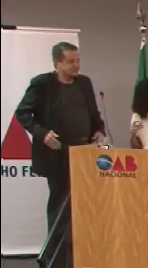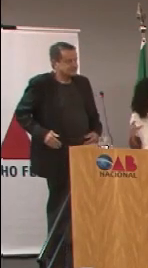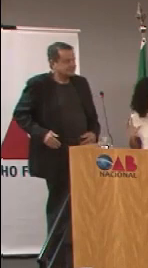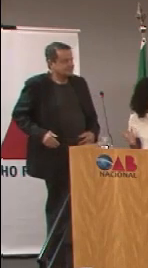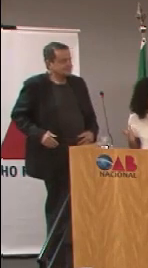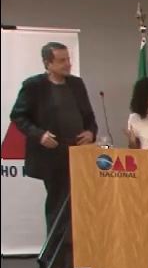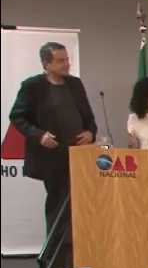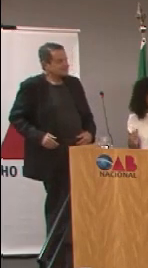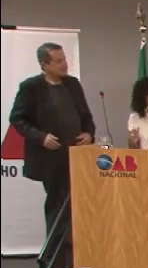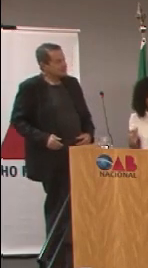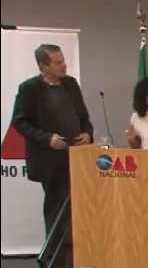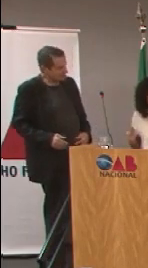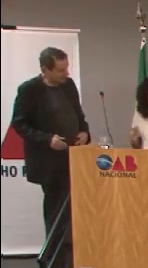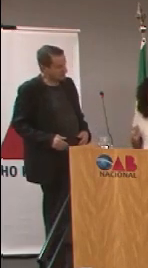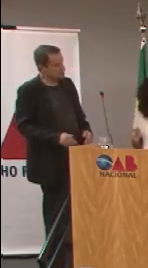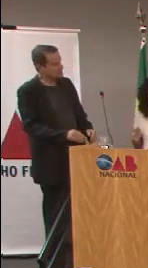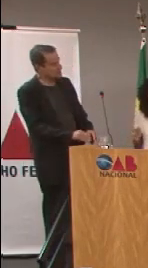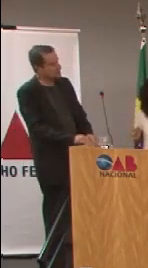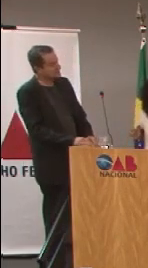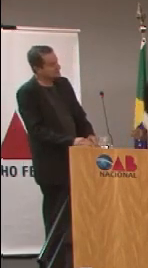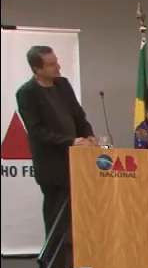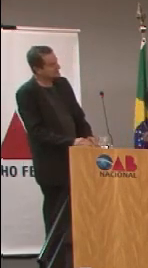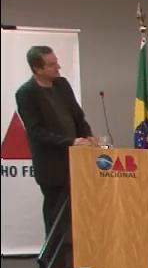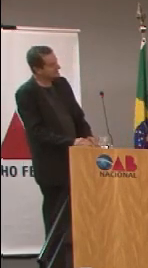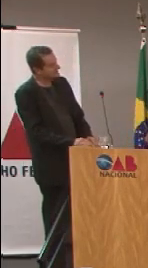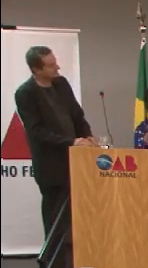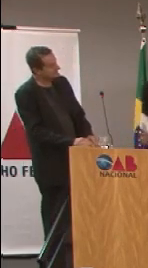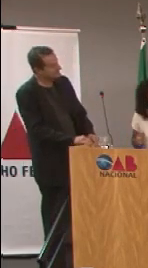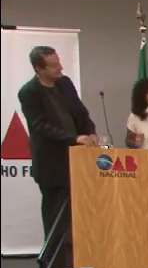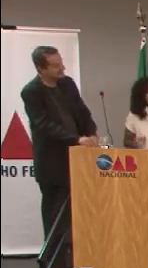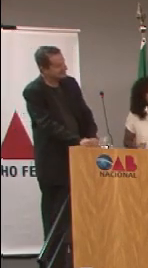obrigada. Então, vamos recitar? Juntos, vamos. Esse poema, vamos?